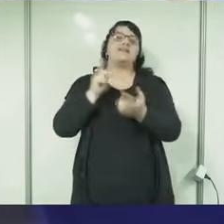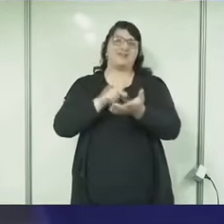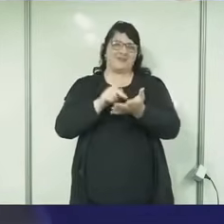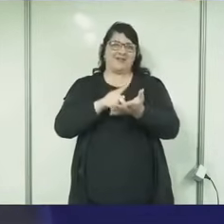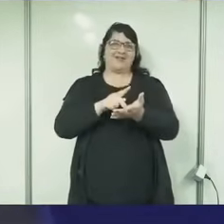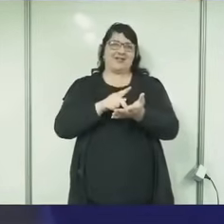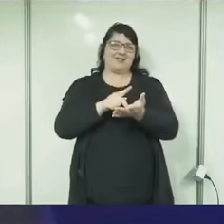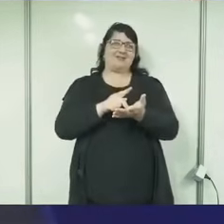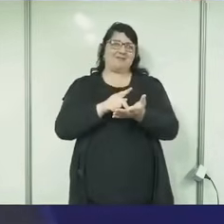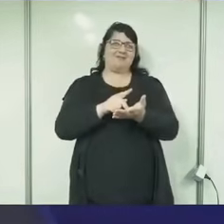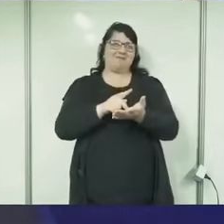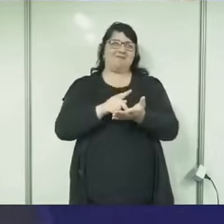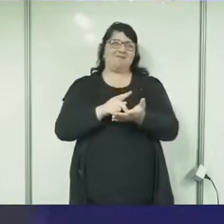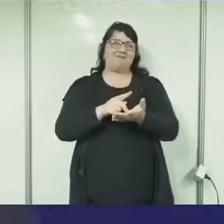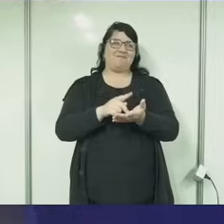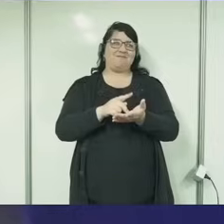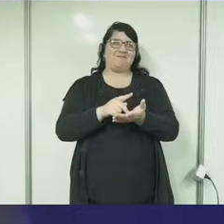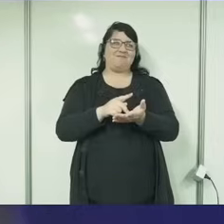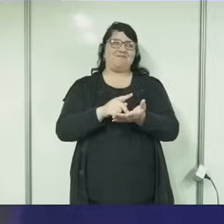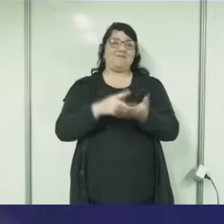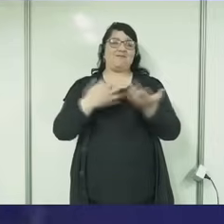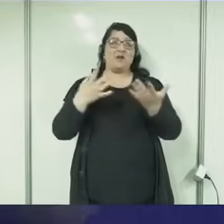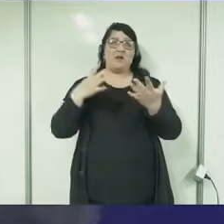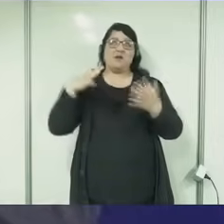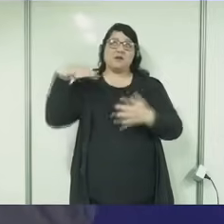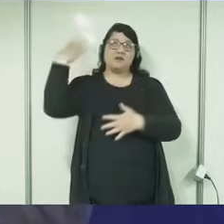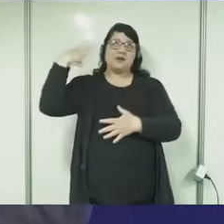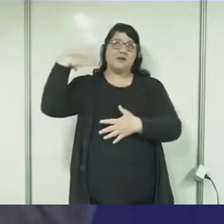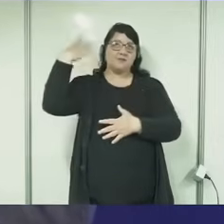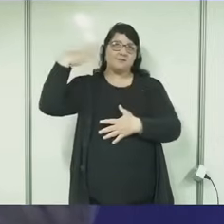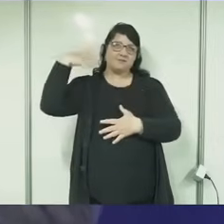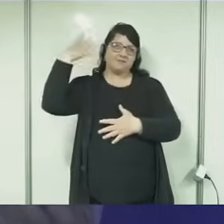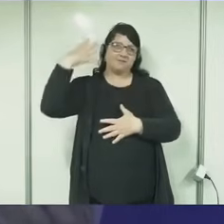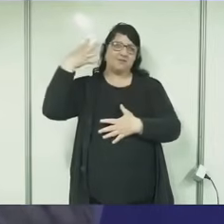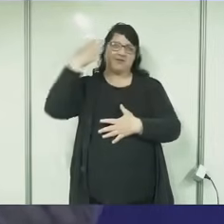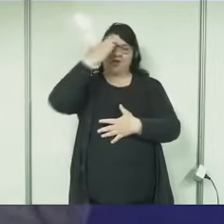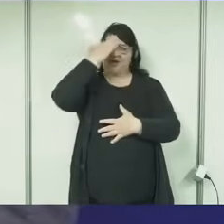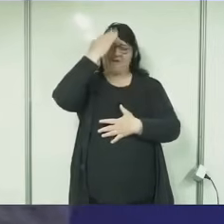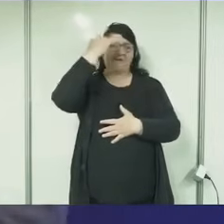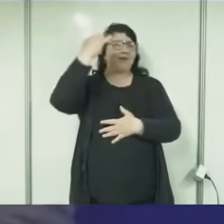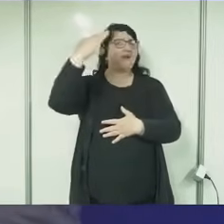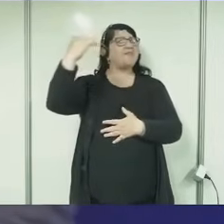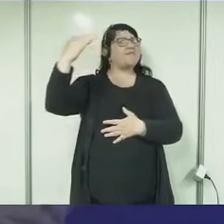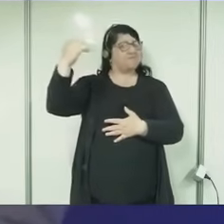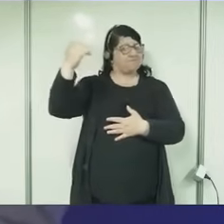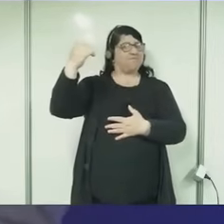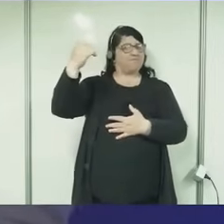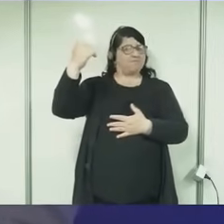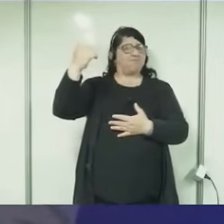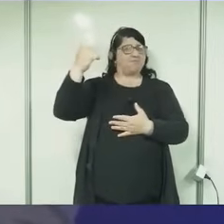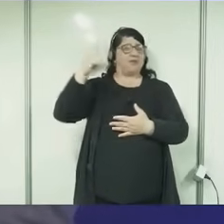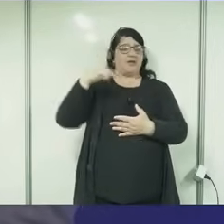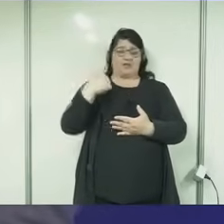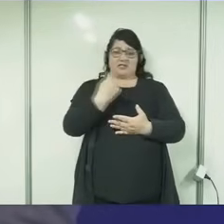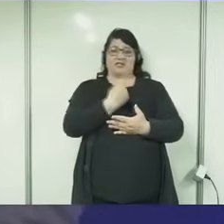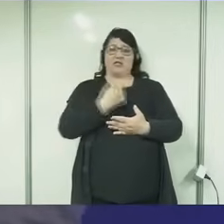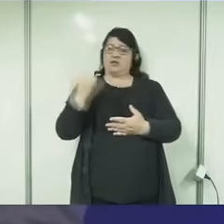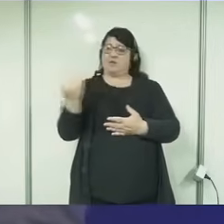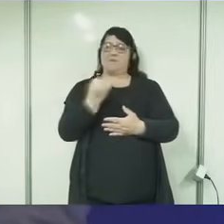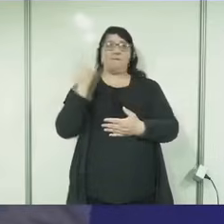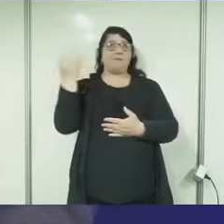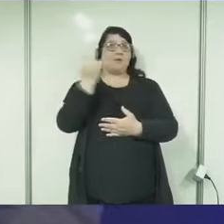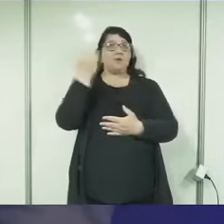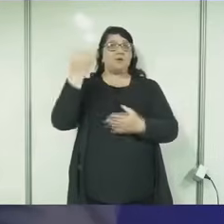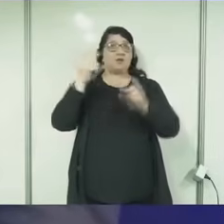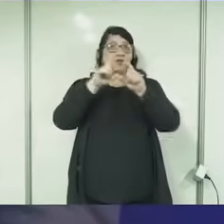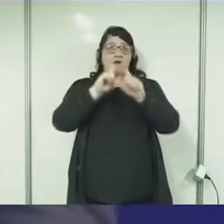é clássica, e ela diz uma coisa muito importante: é preciso pulsar amor,